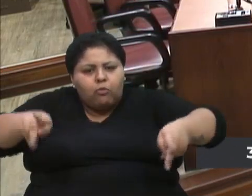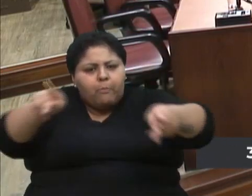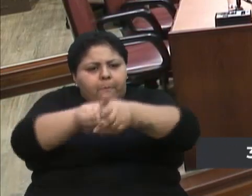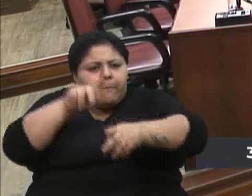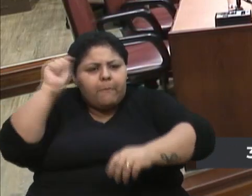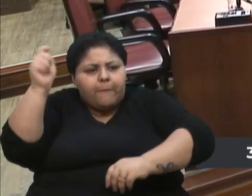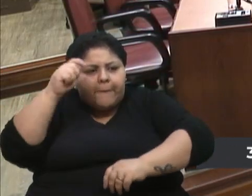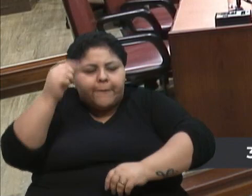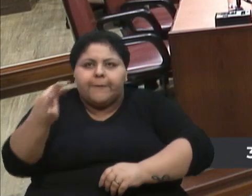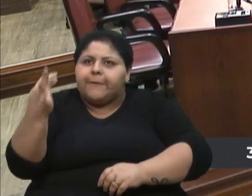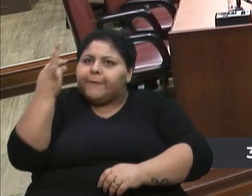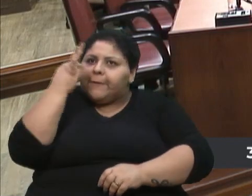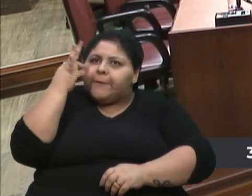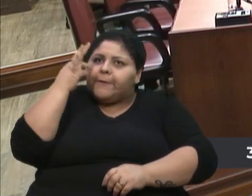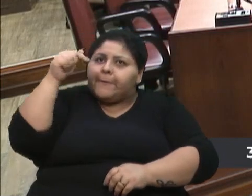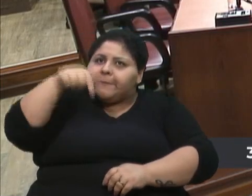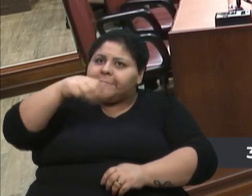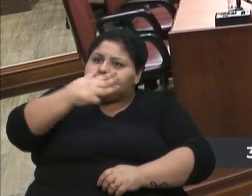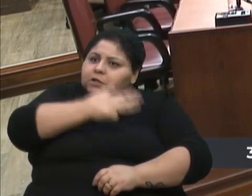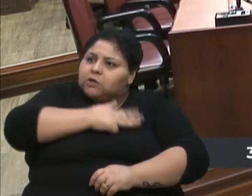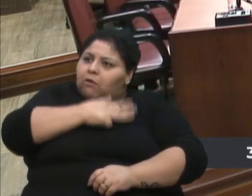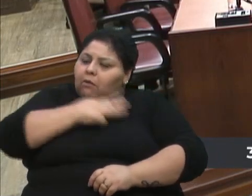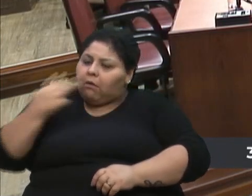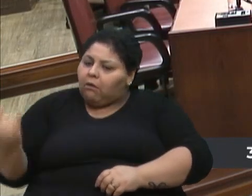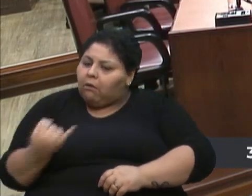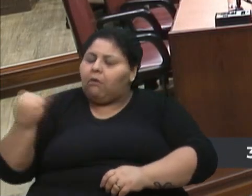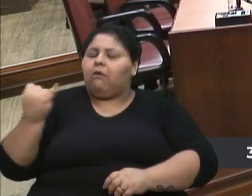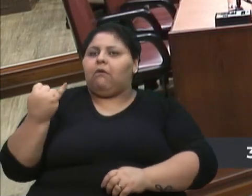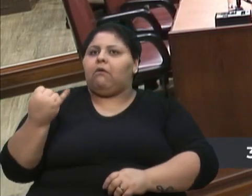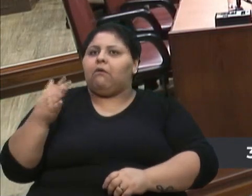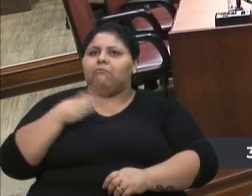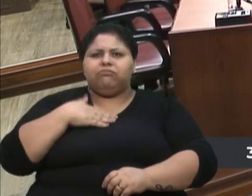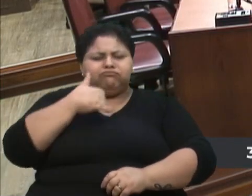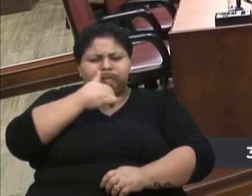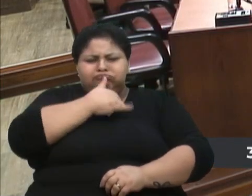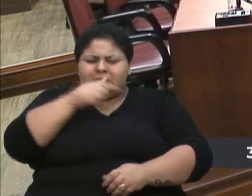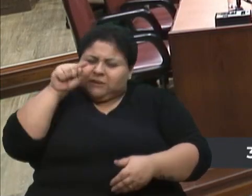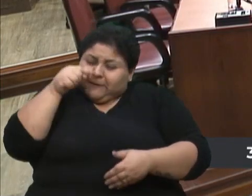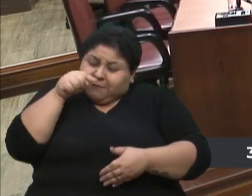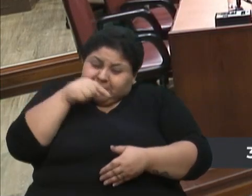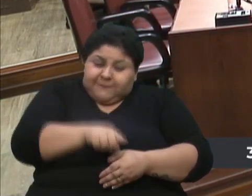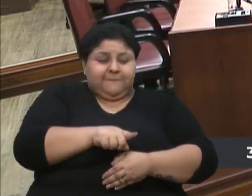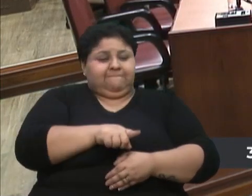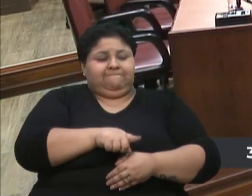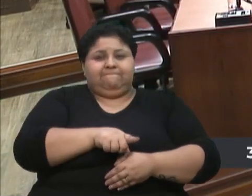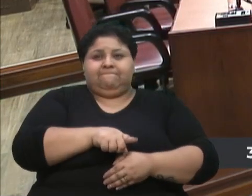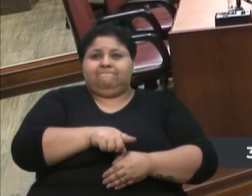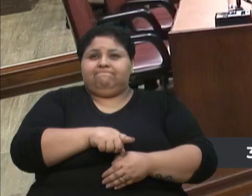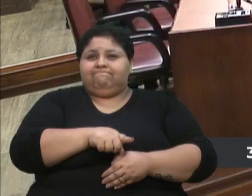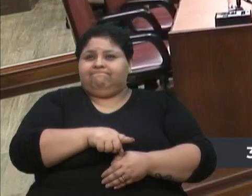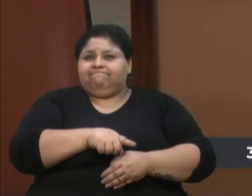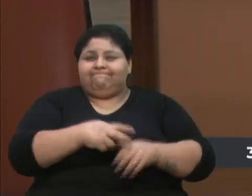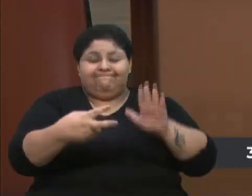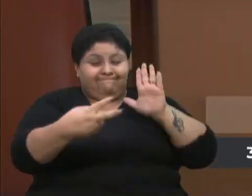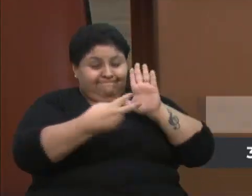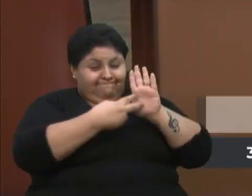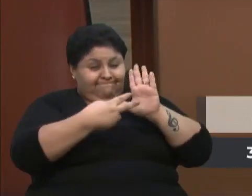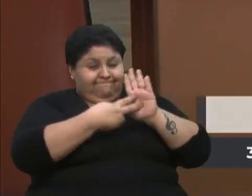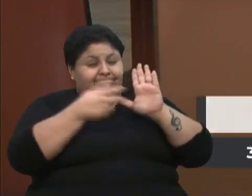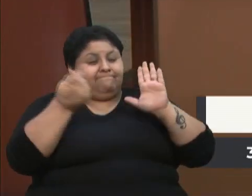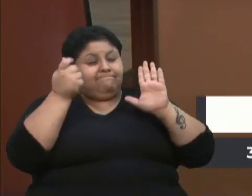presidente da República era fundamental aqui. E eu lamento profundamente que não se tenham dado a atenção necessária. Acho